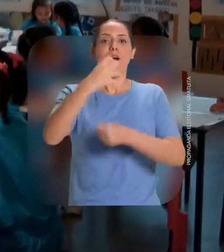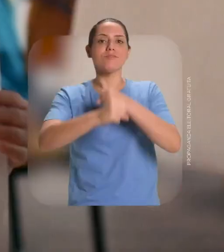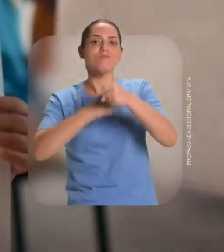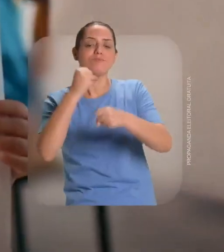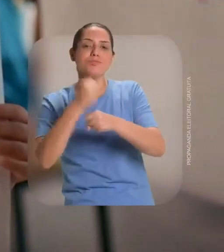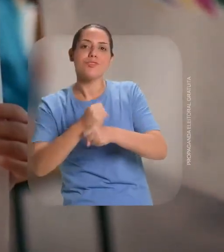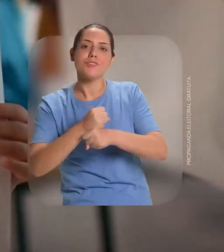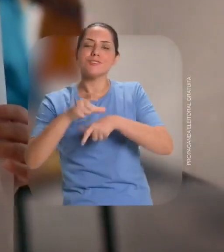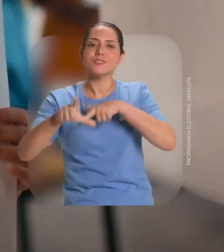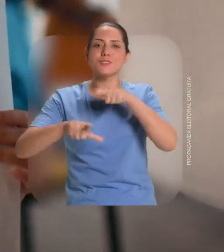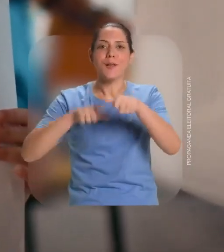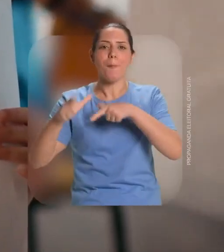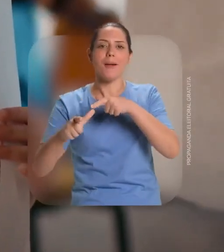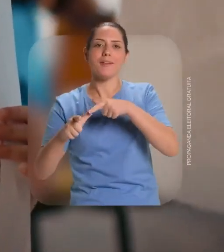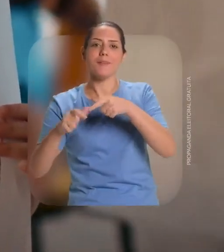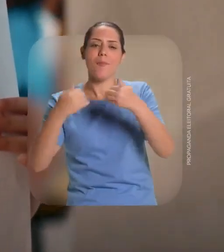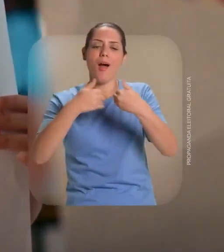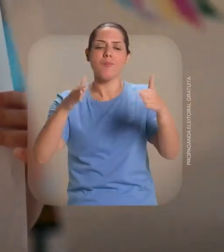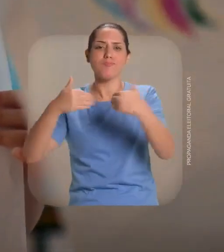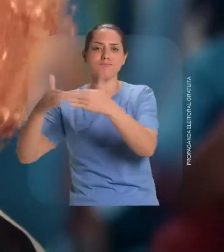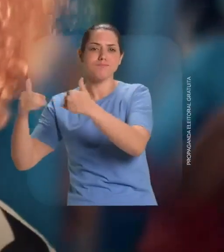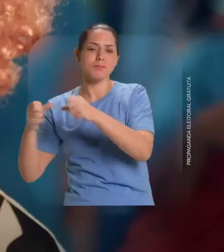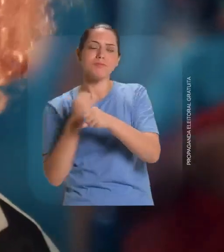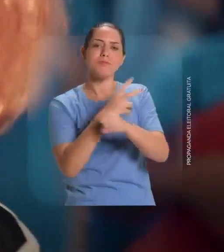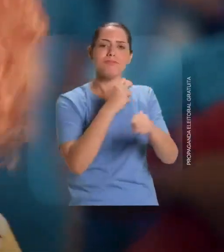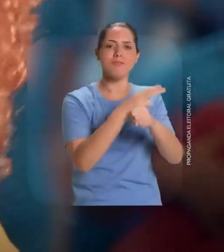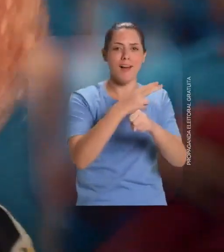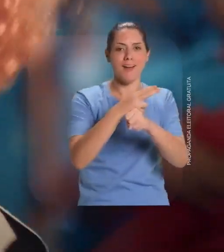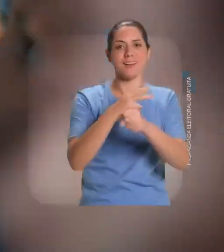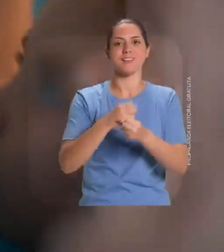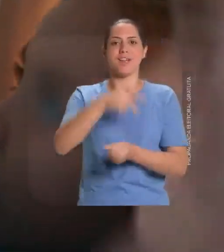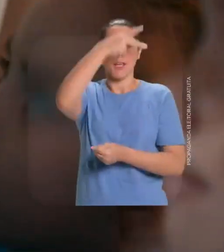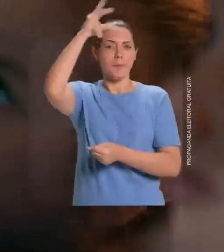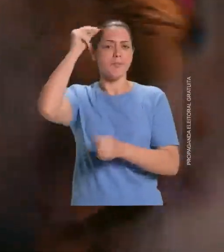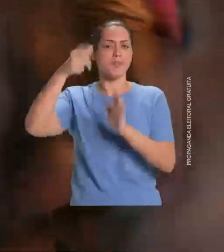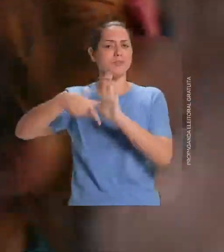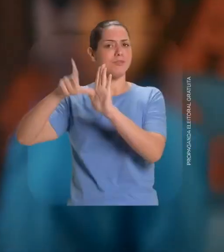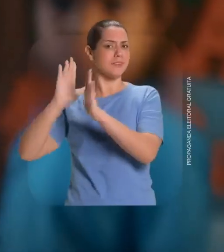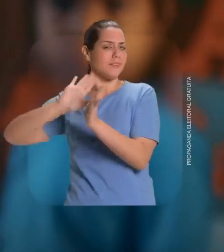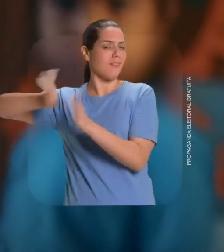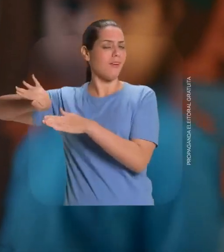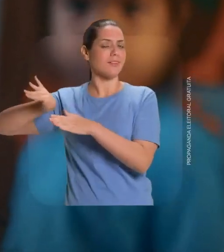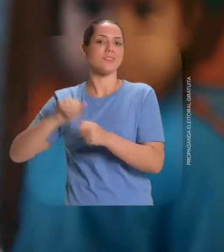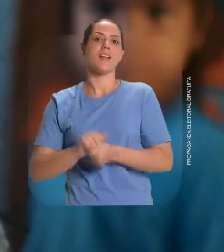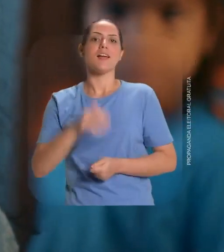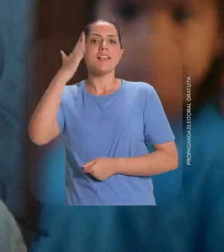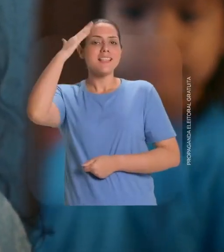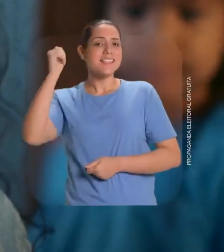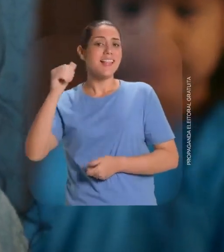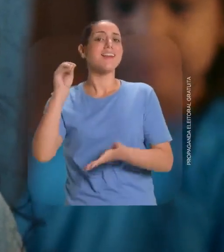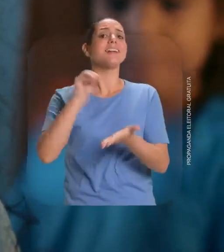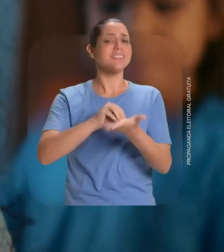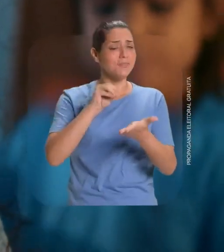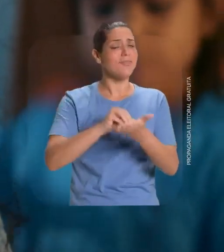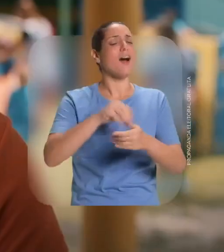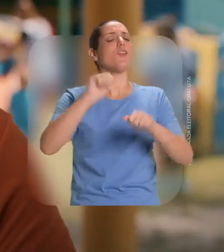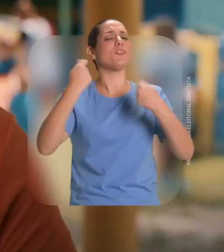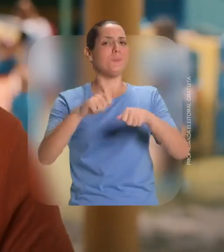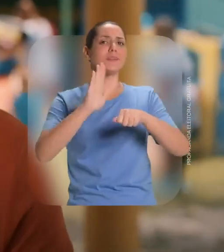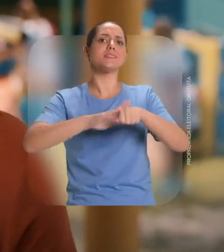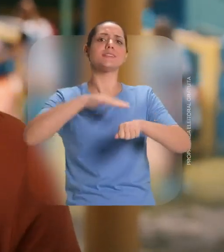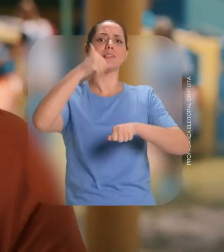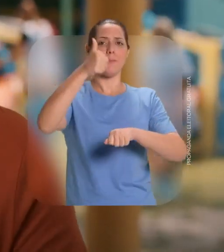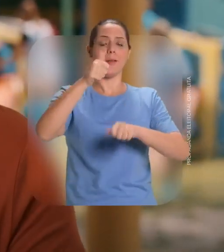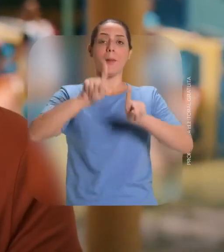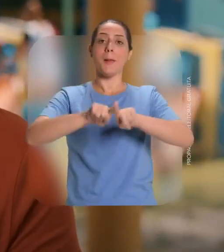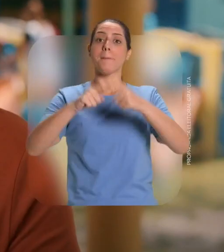em menos de 4 anos, criamos mais vagas que todas as gestões anteriores. Sei que isso ainda não é o suficiente, mas